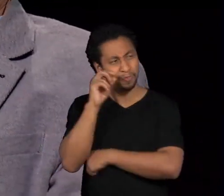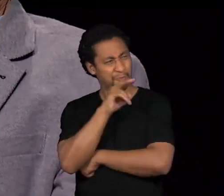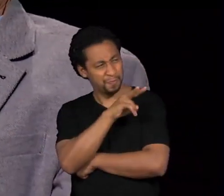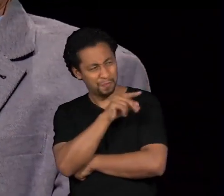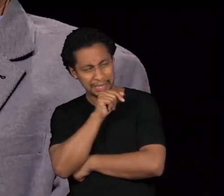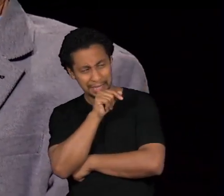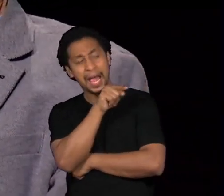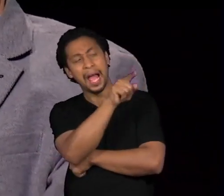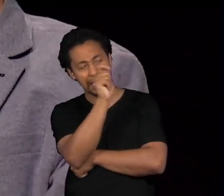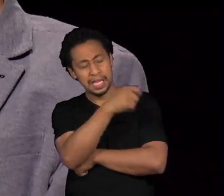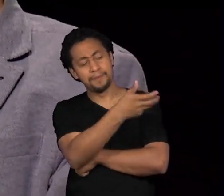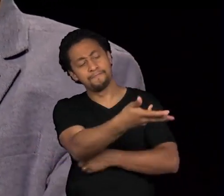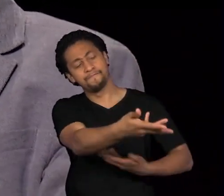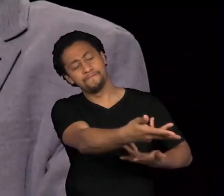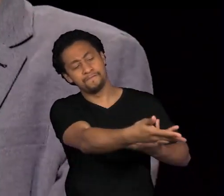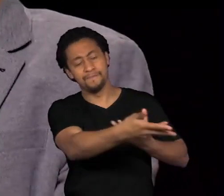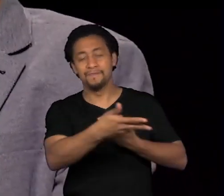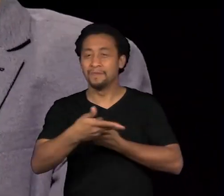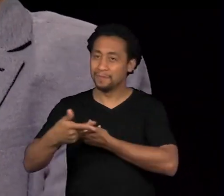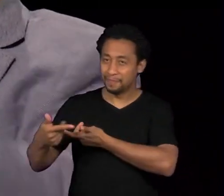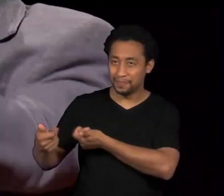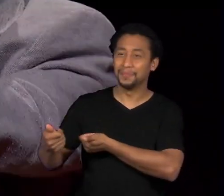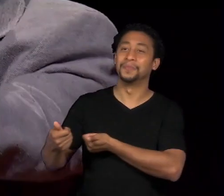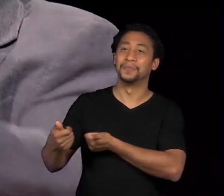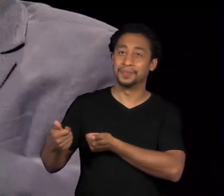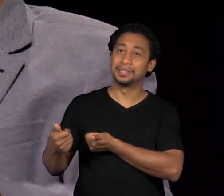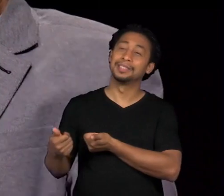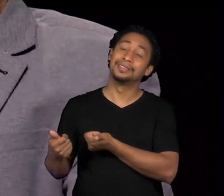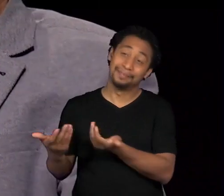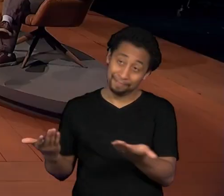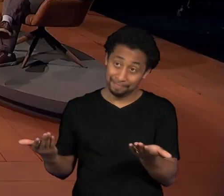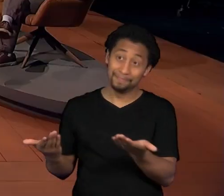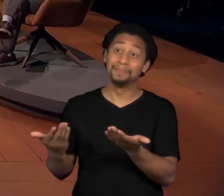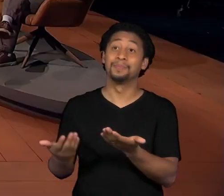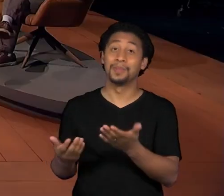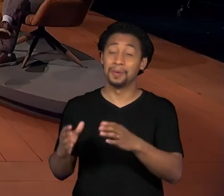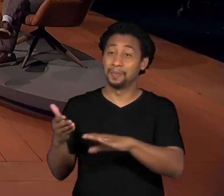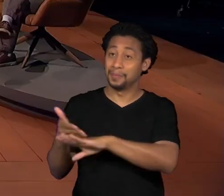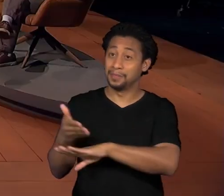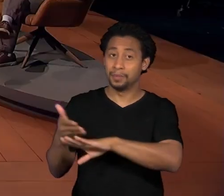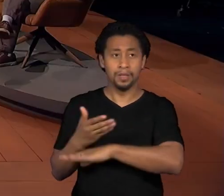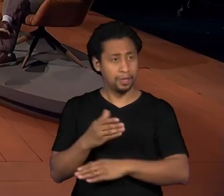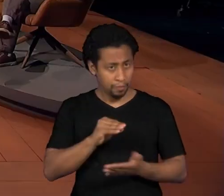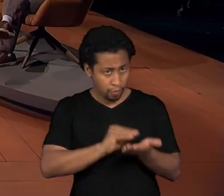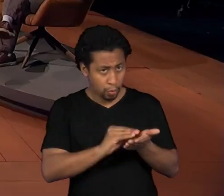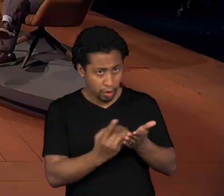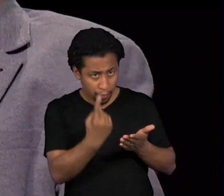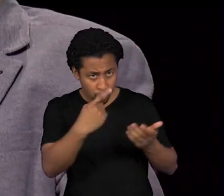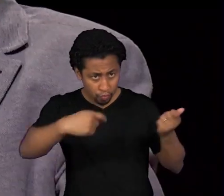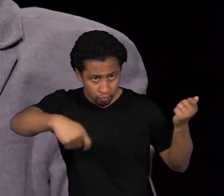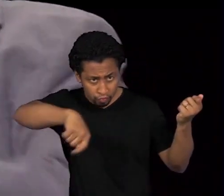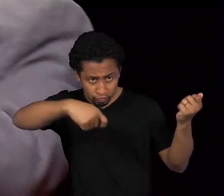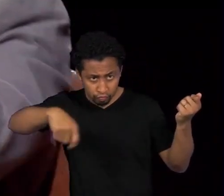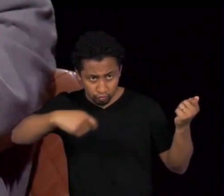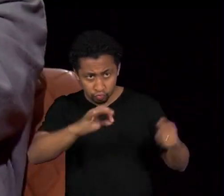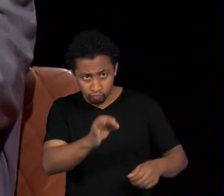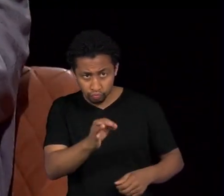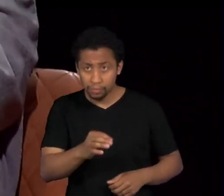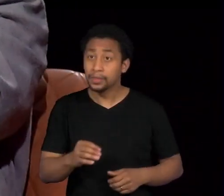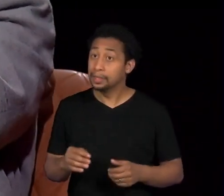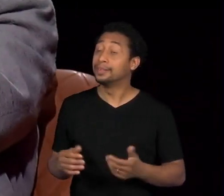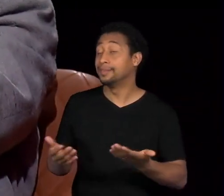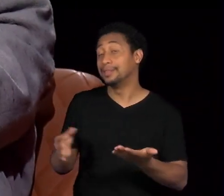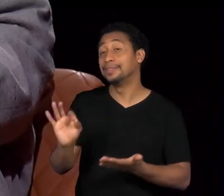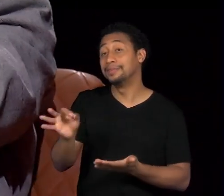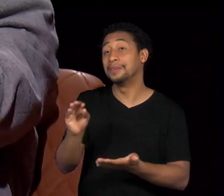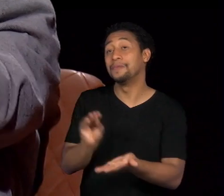pessoa que convinha para o grupo que ele estava fundando faltava um violinista é ele estava justamente